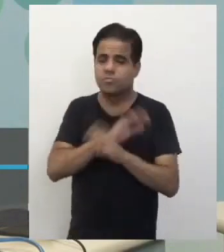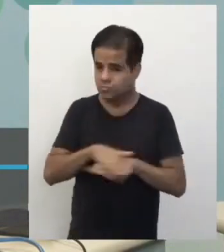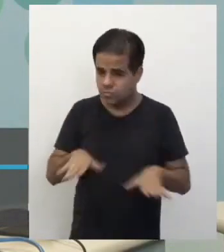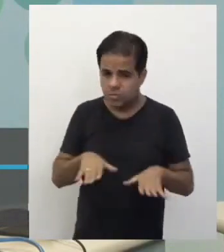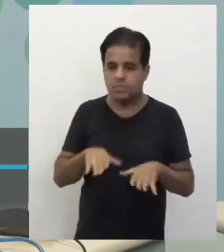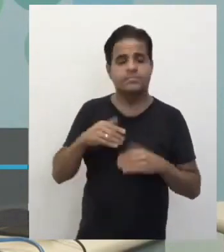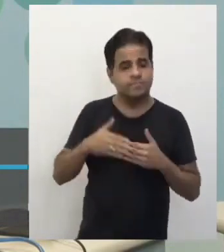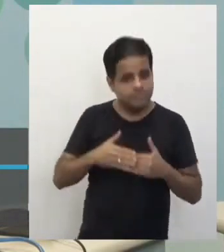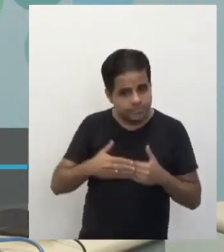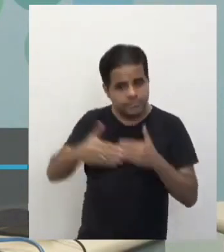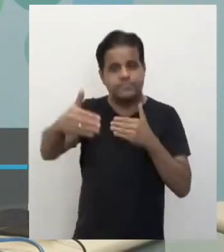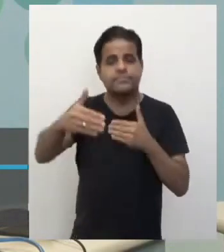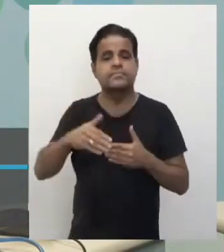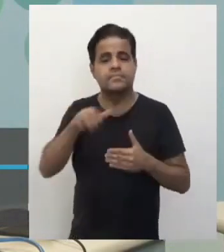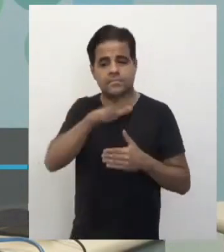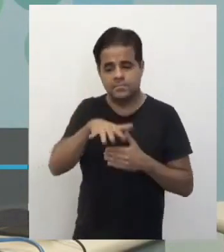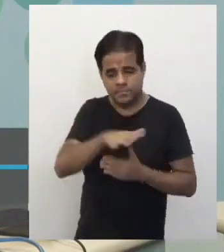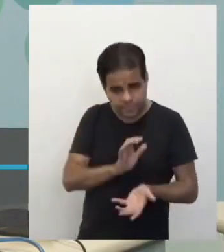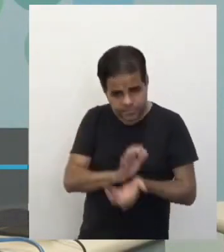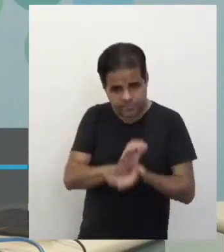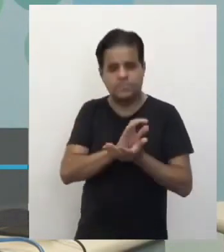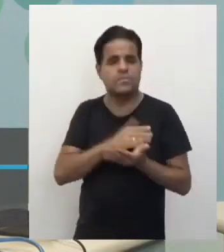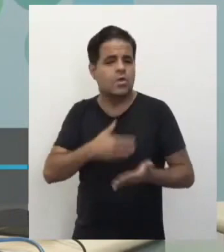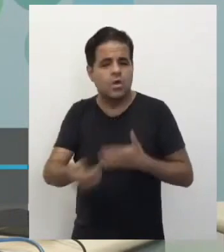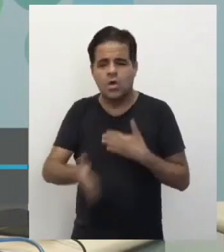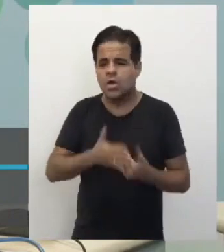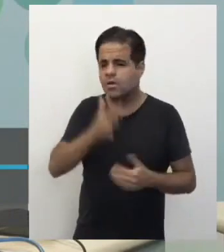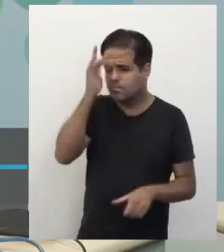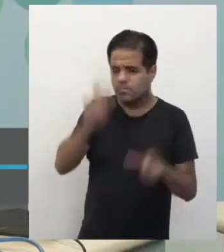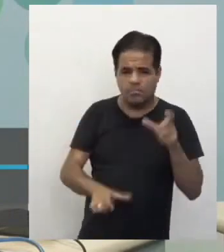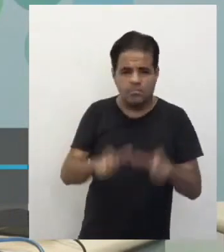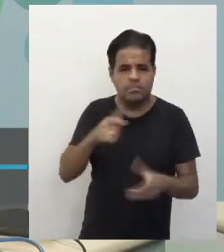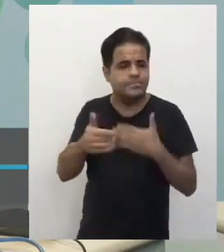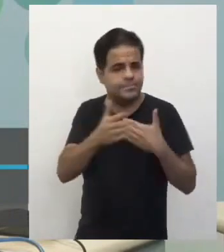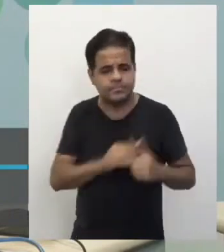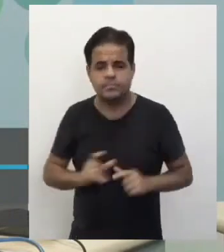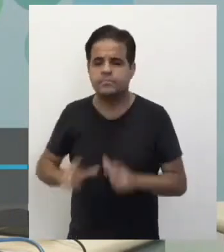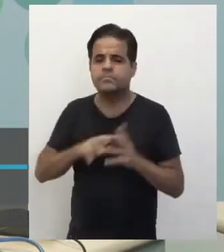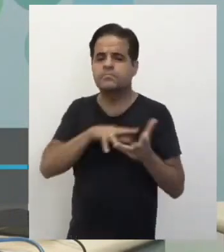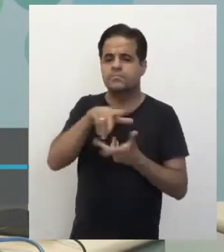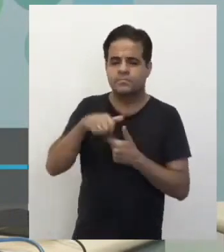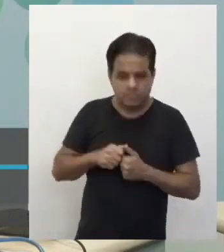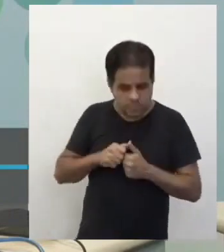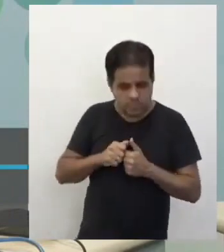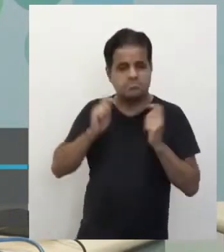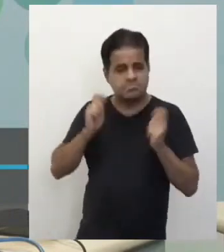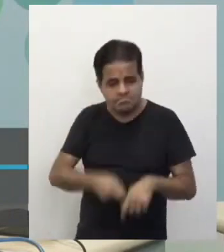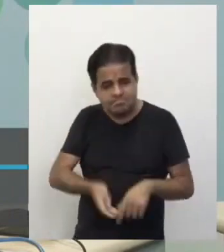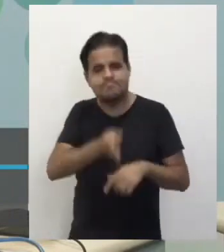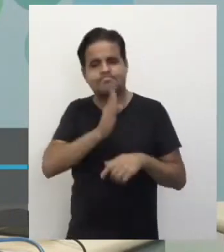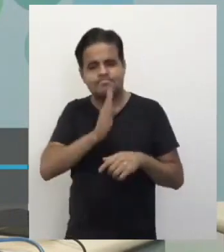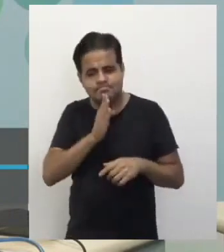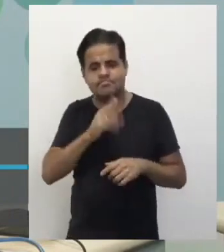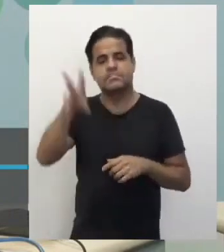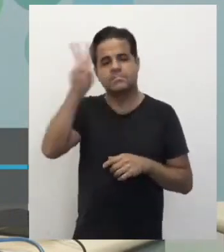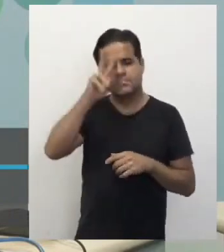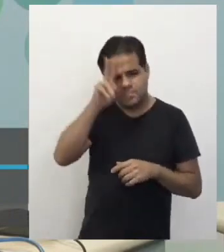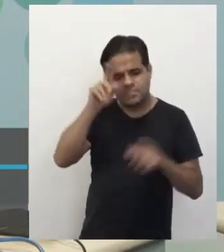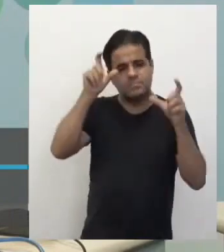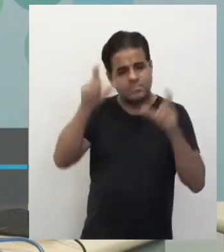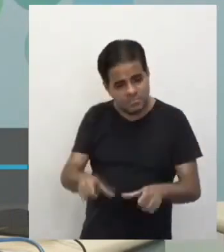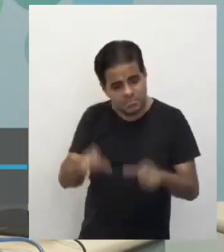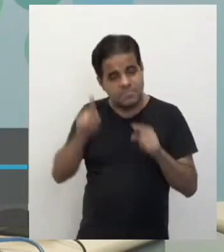porque através daqueles patrimônios, qualquer pessoa de qualquer lugar do mundo pode tomar conhecimento sobre a história de um